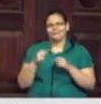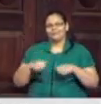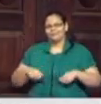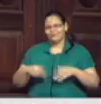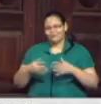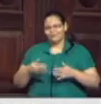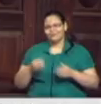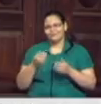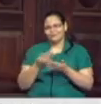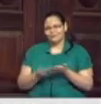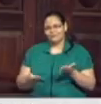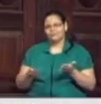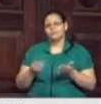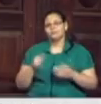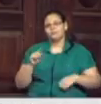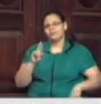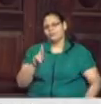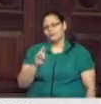Repetro.